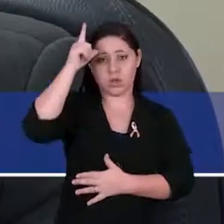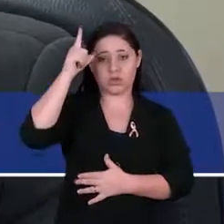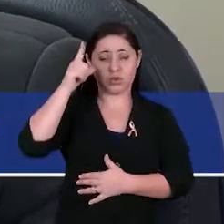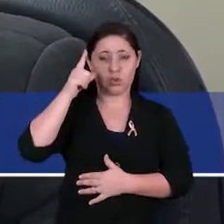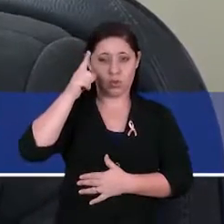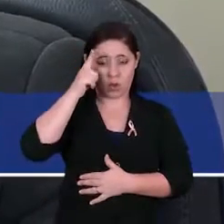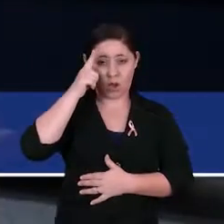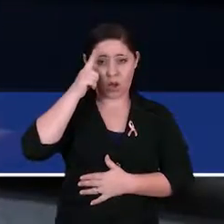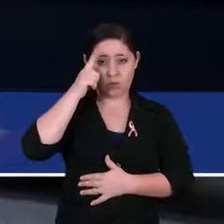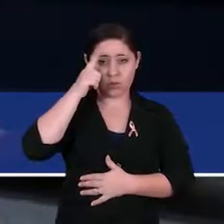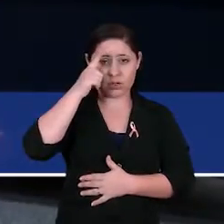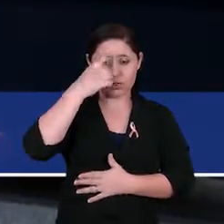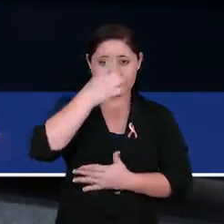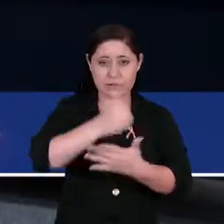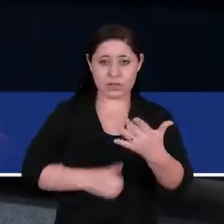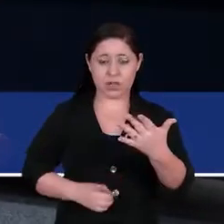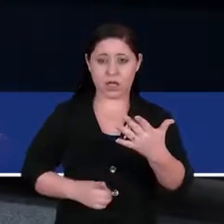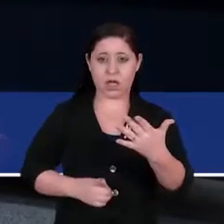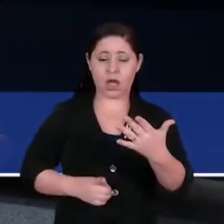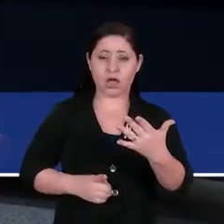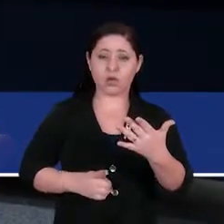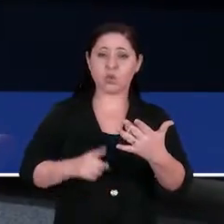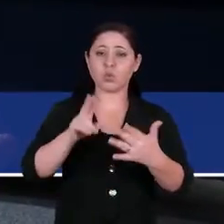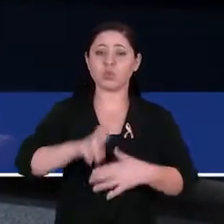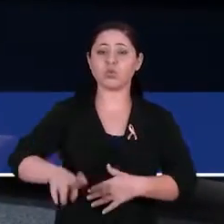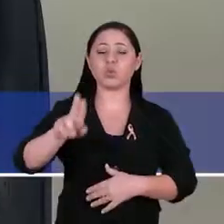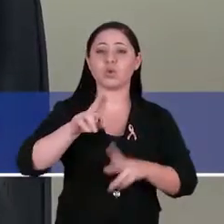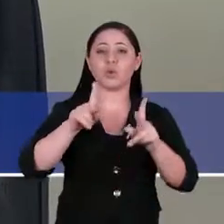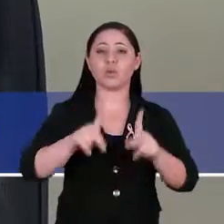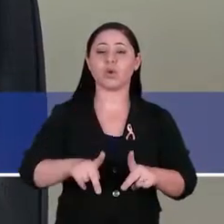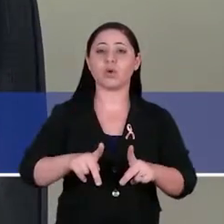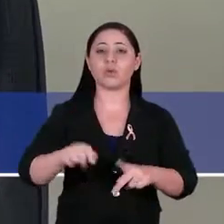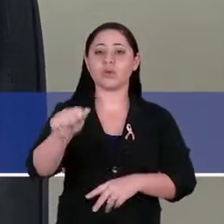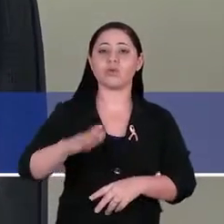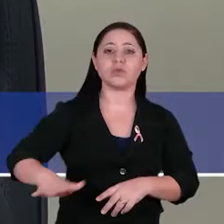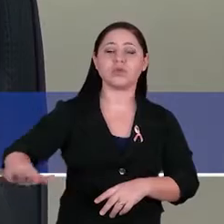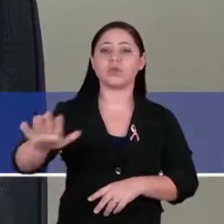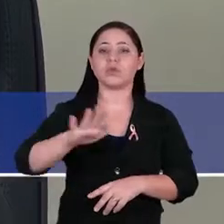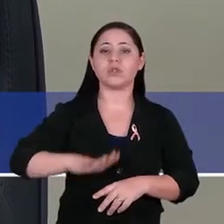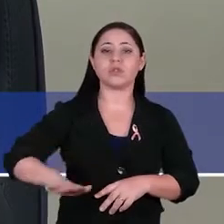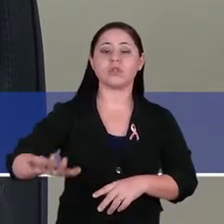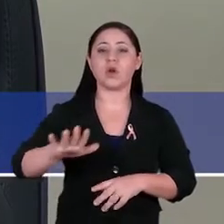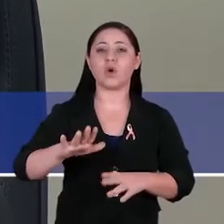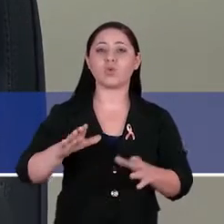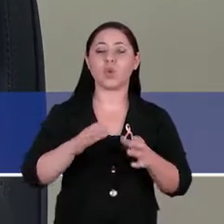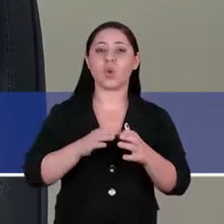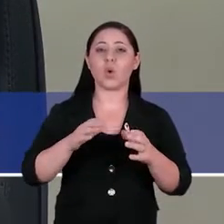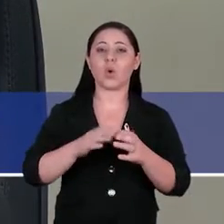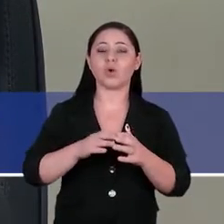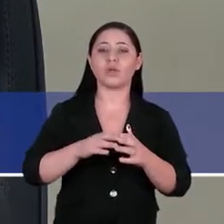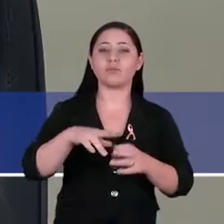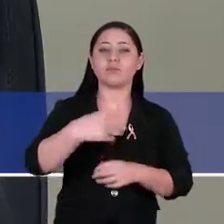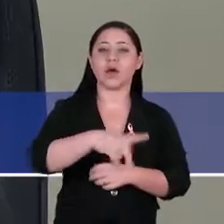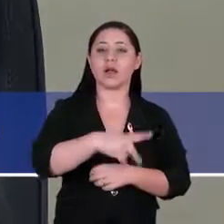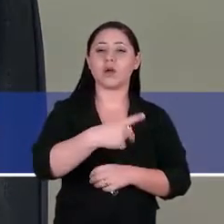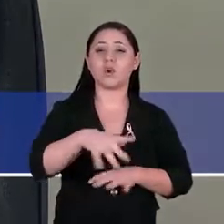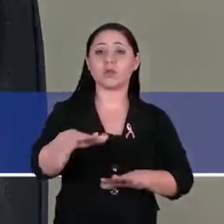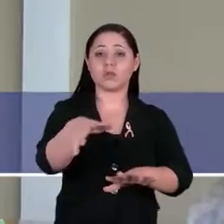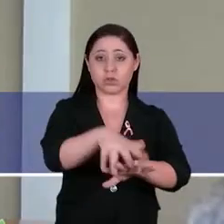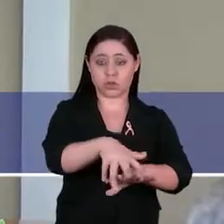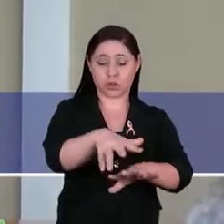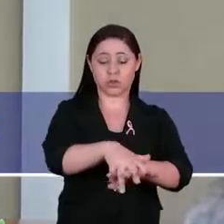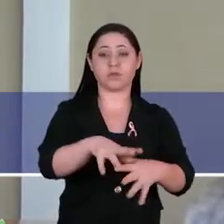litro lopes declara de utilidade pública a associação da colônia paraguaia de sidrolândia